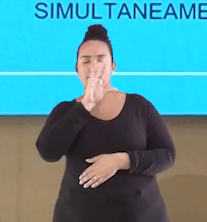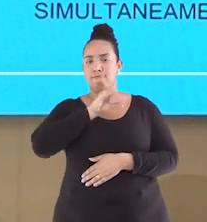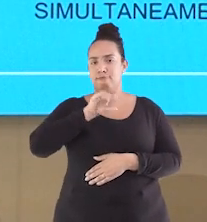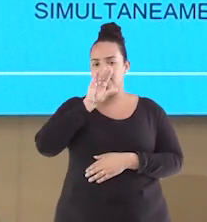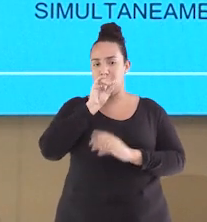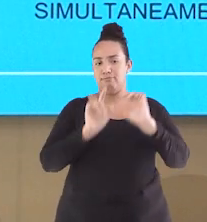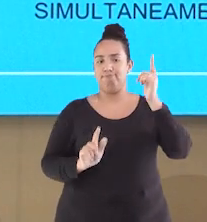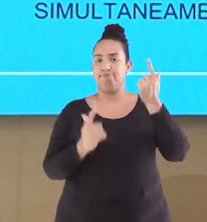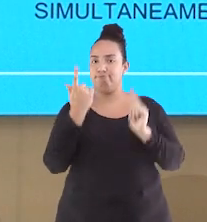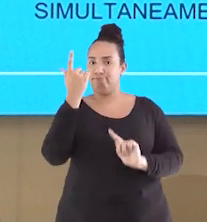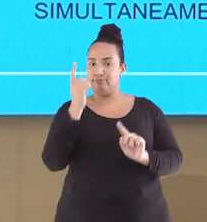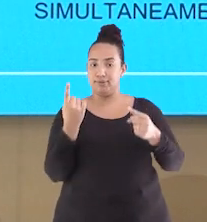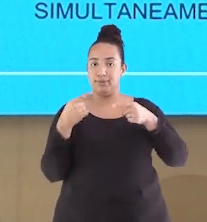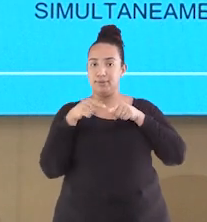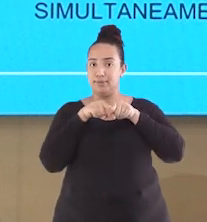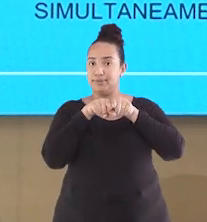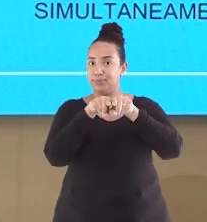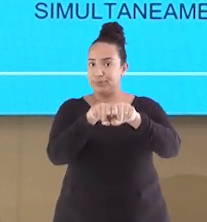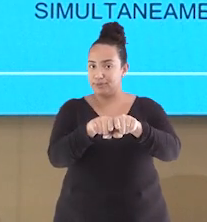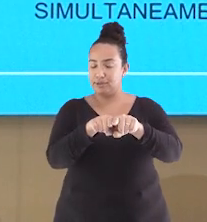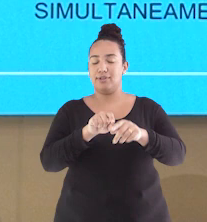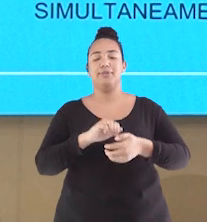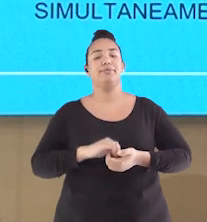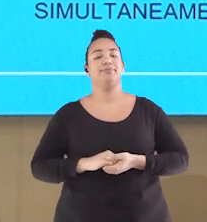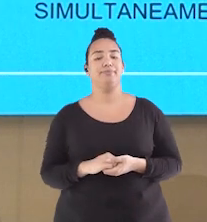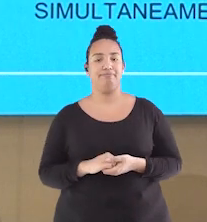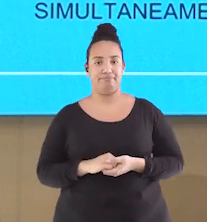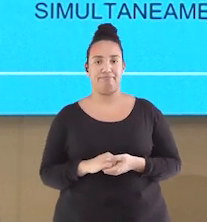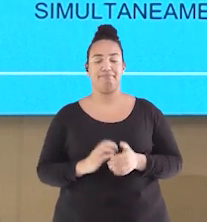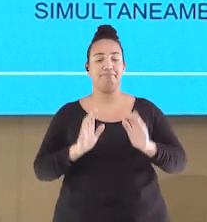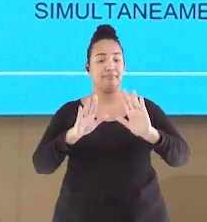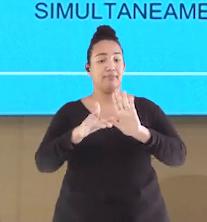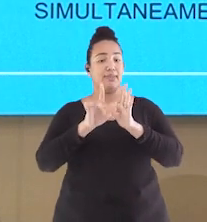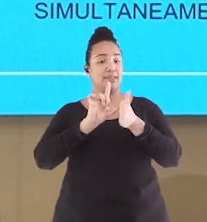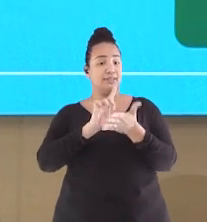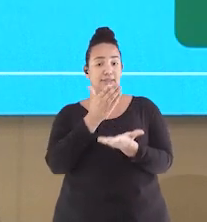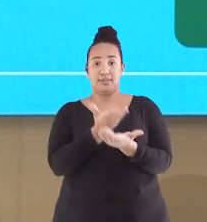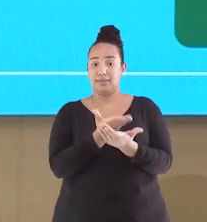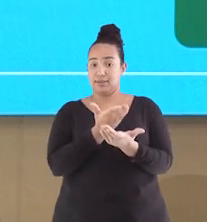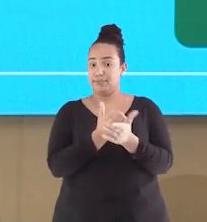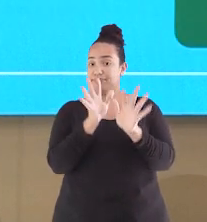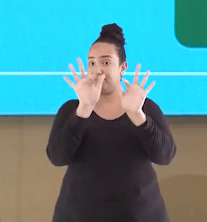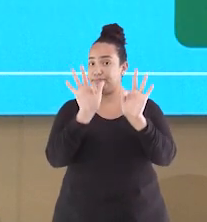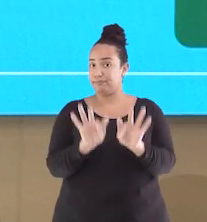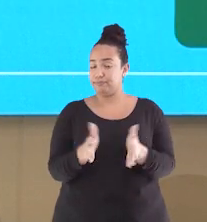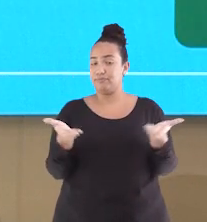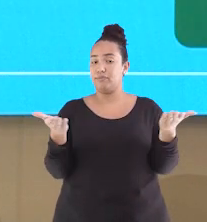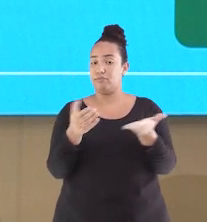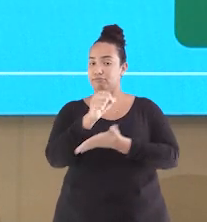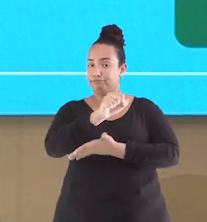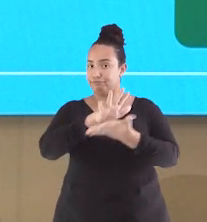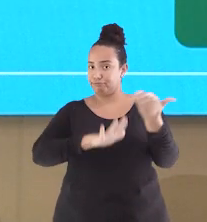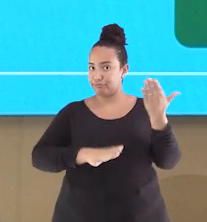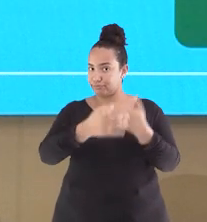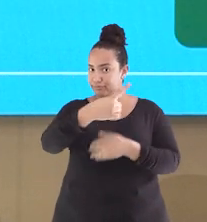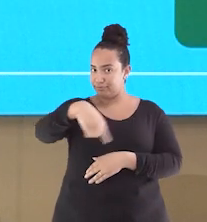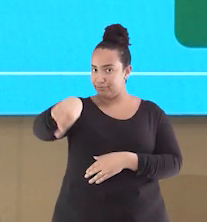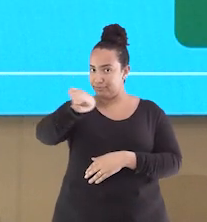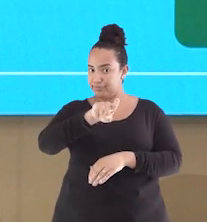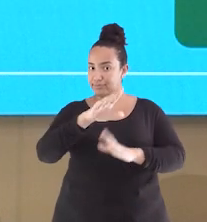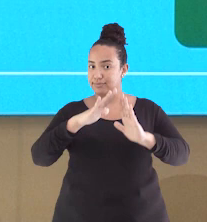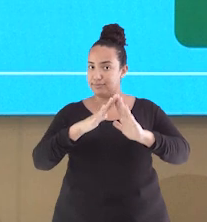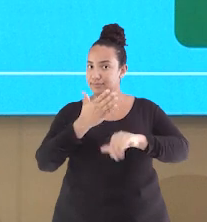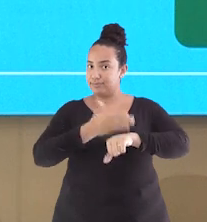e gestos simultaneamente. Antes de terminar a nossa aula, quero deixar uma atividade para